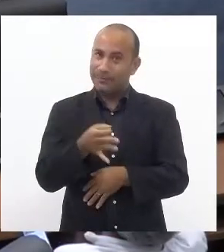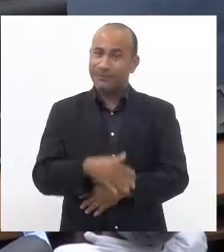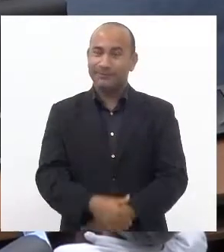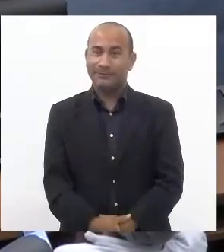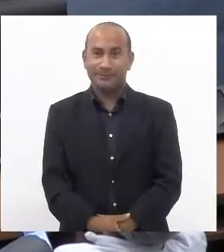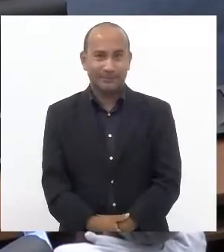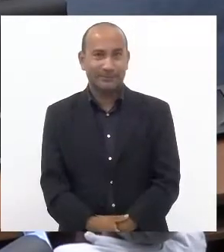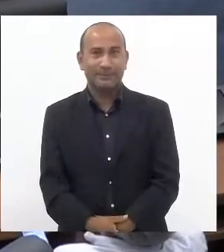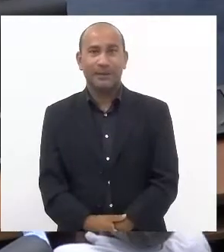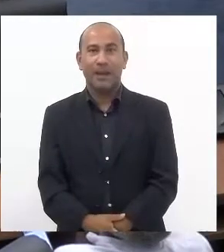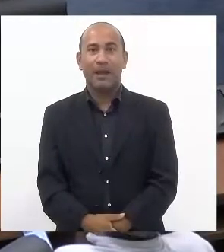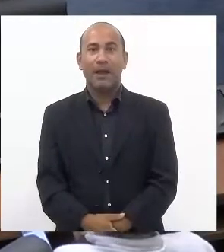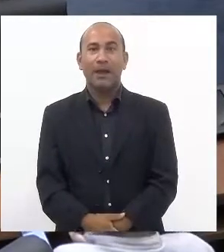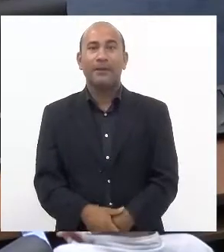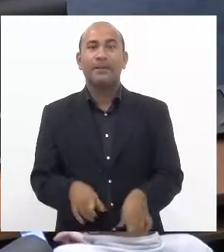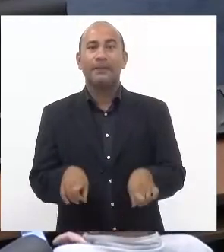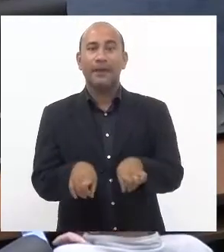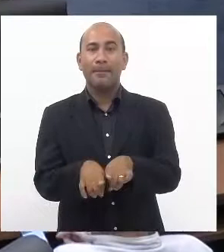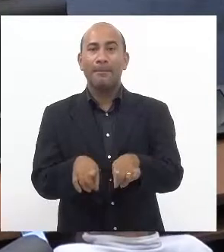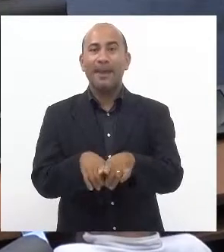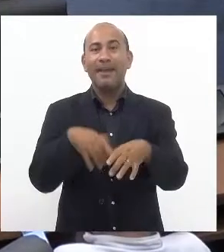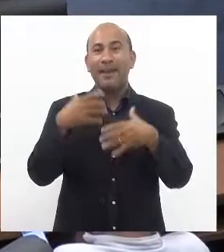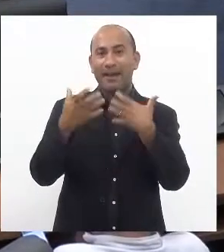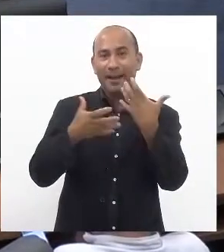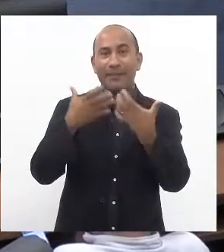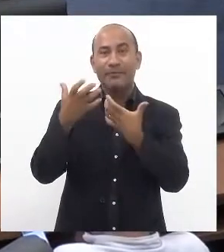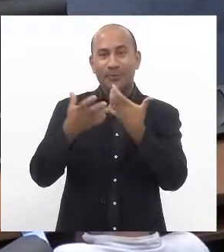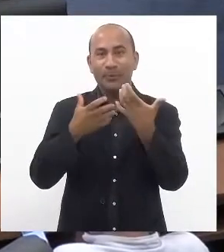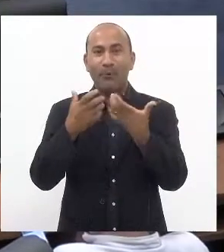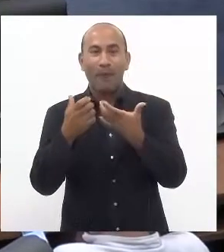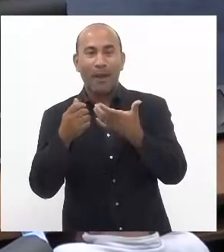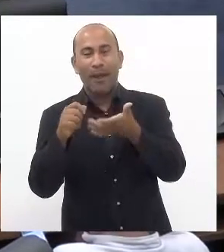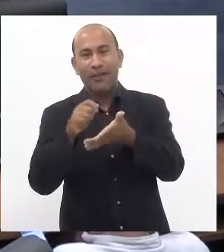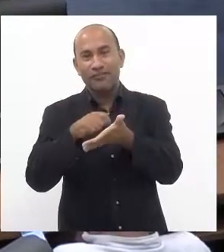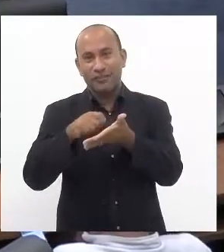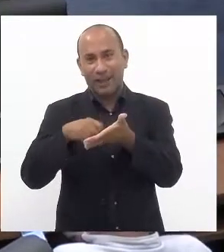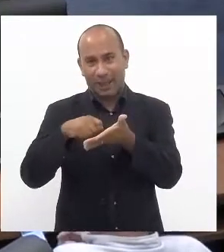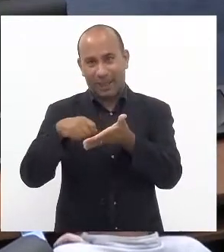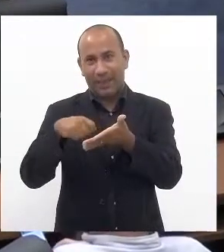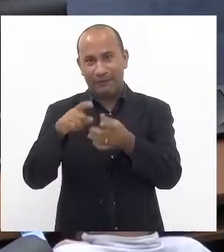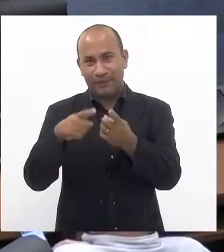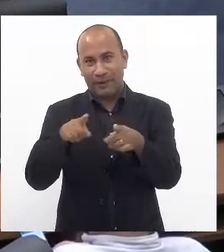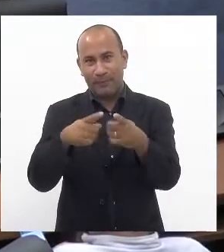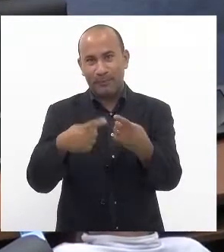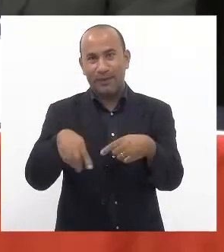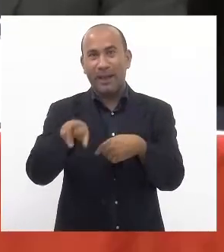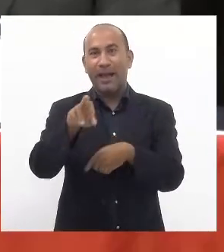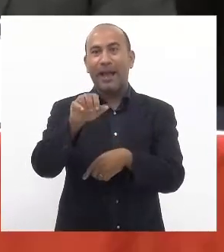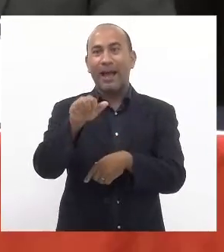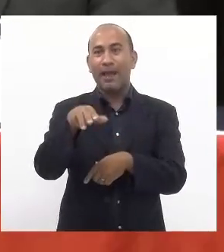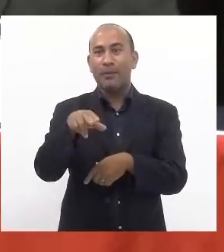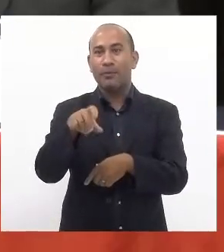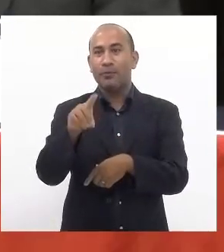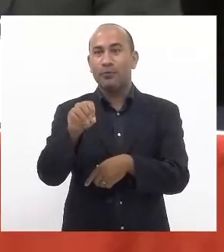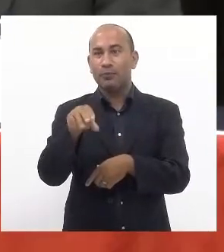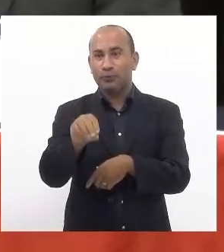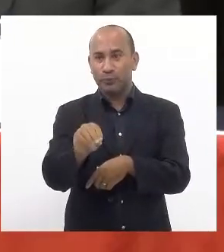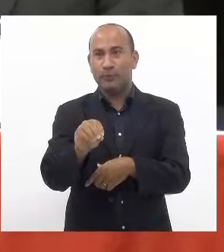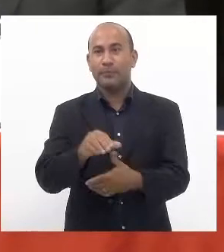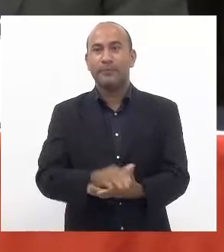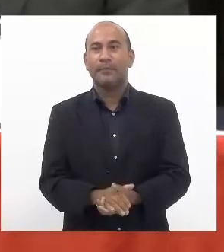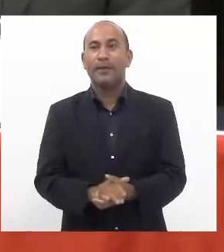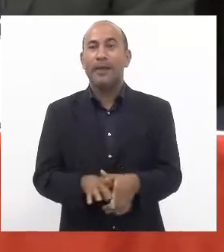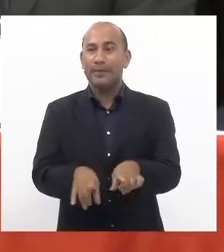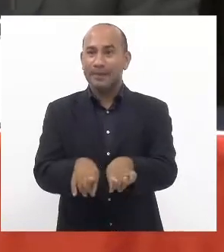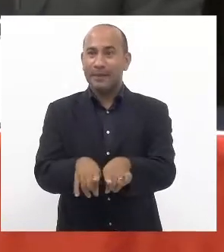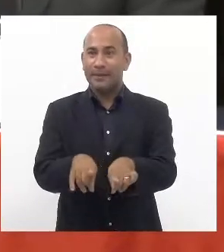Do nosso querido cantor e compositor Raimundo Fagner, me